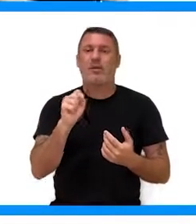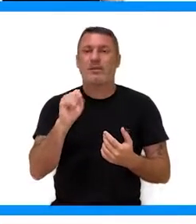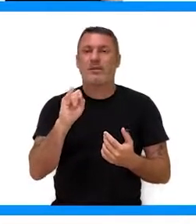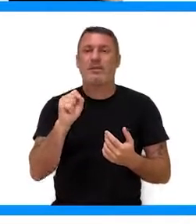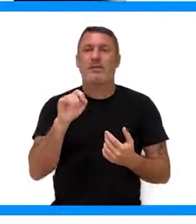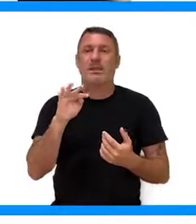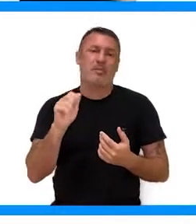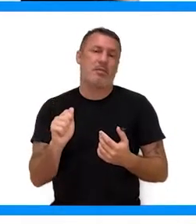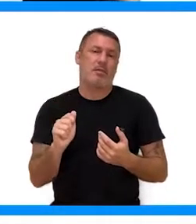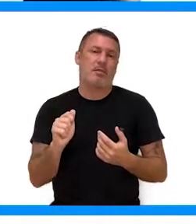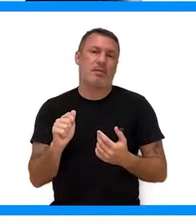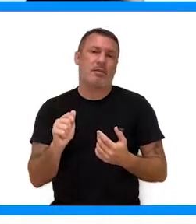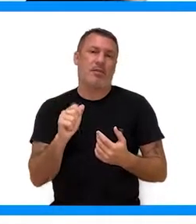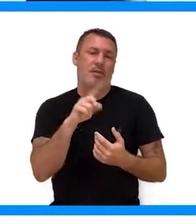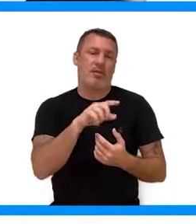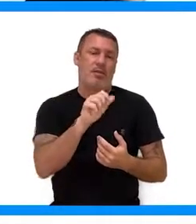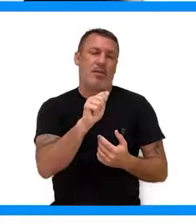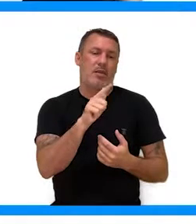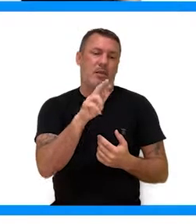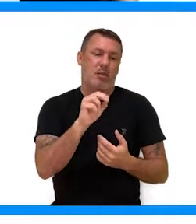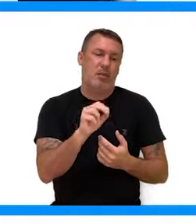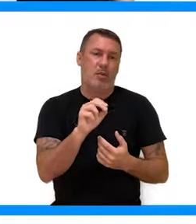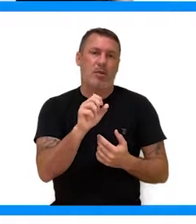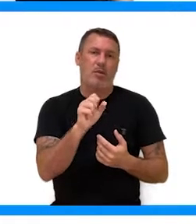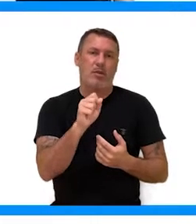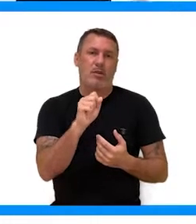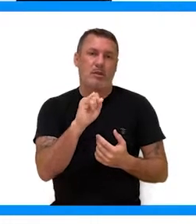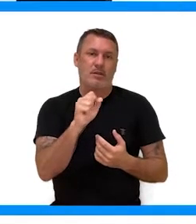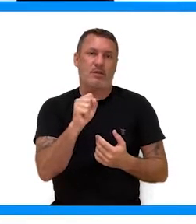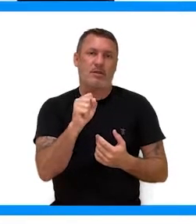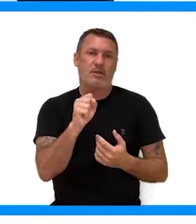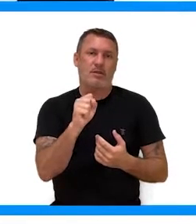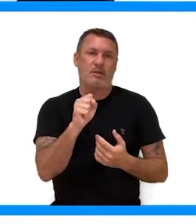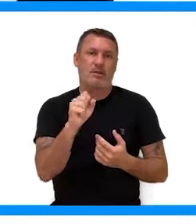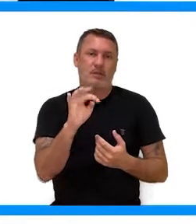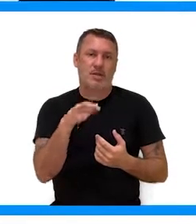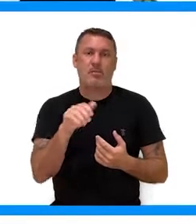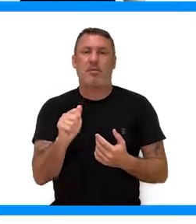agroecossistema. Nós já utilizamos esse termo na aula de sistemas